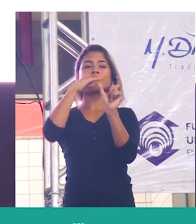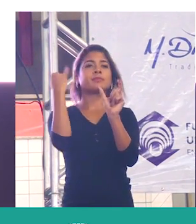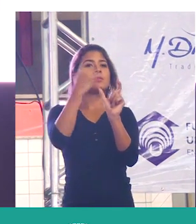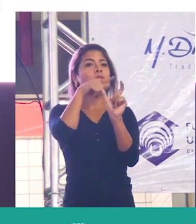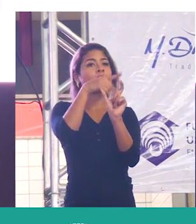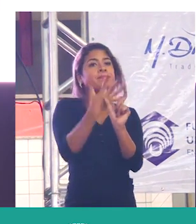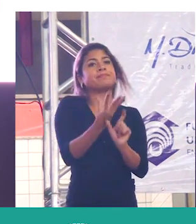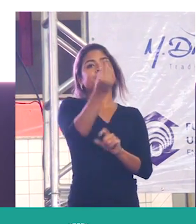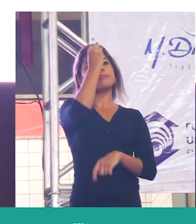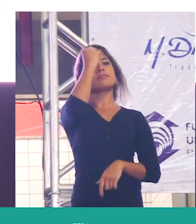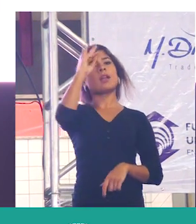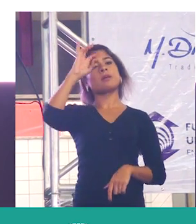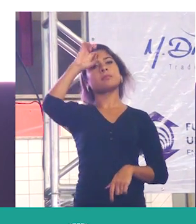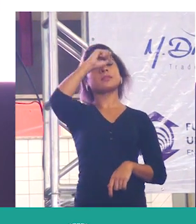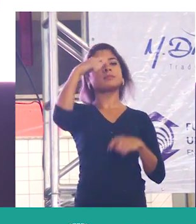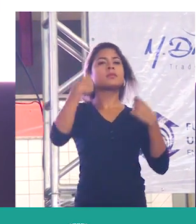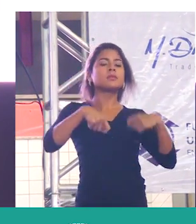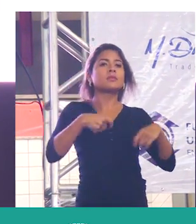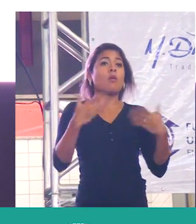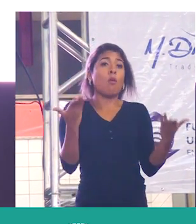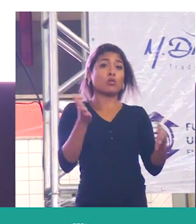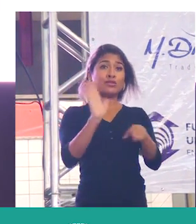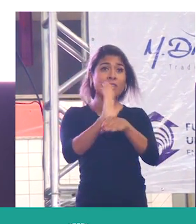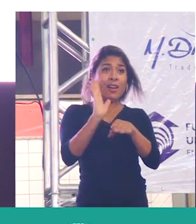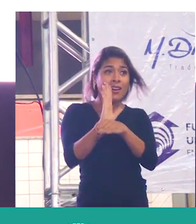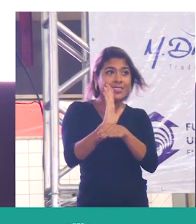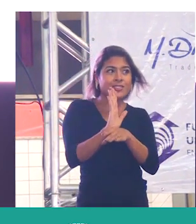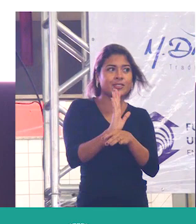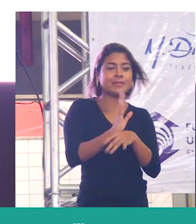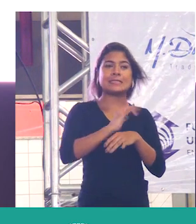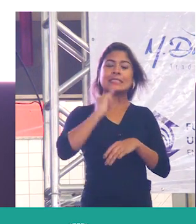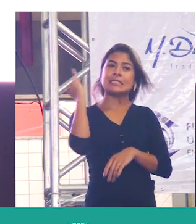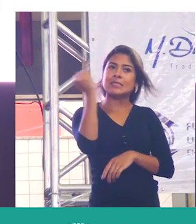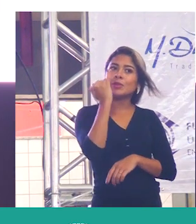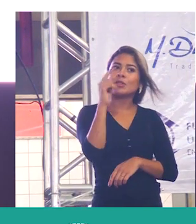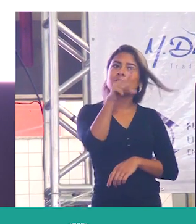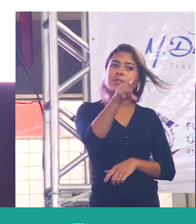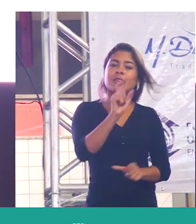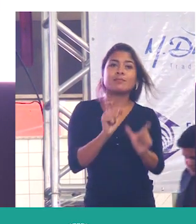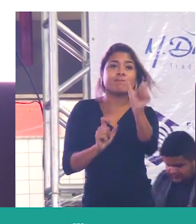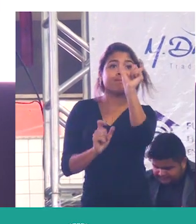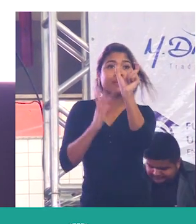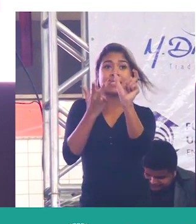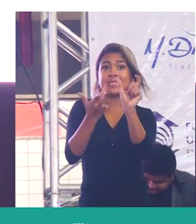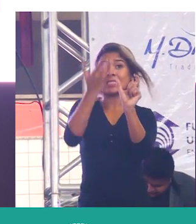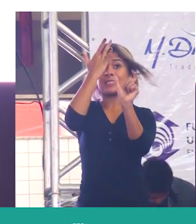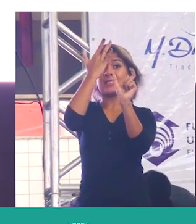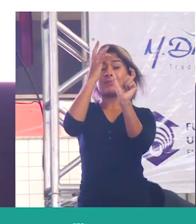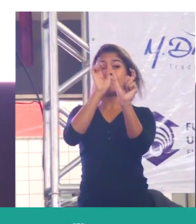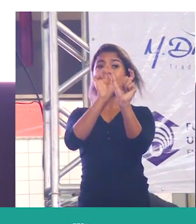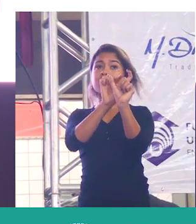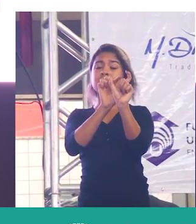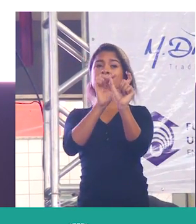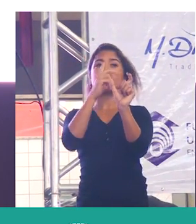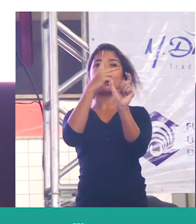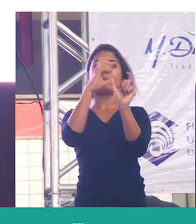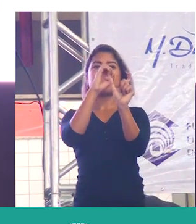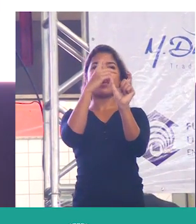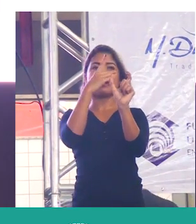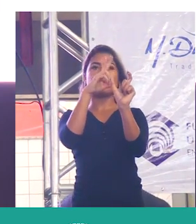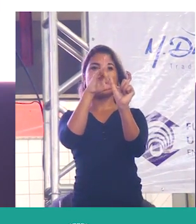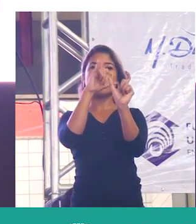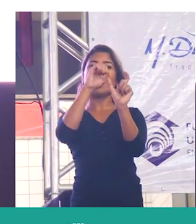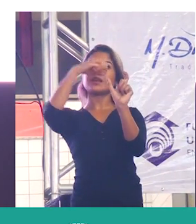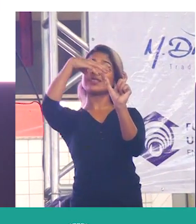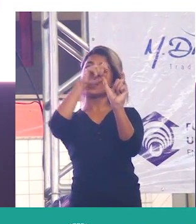de classe, nós temos que, entre outras coisas, escutar, fixar, gravar, não podemos esquecer